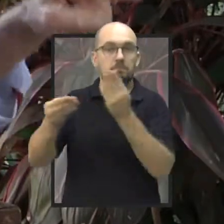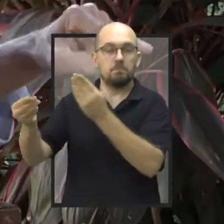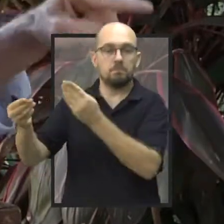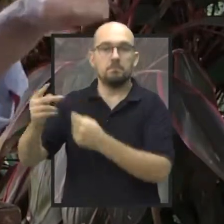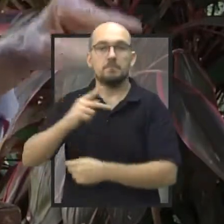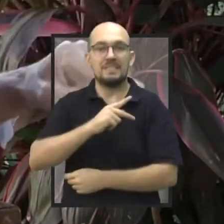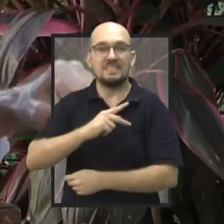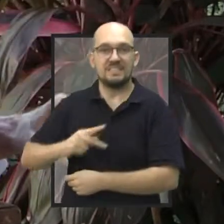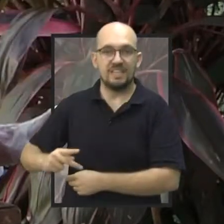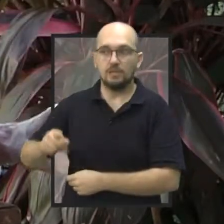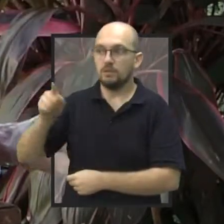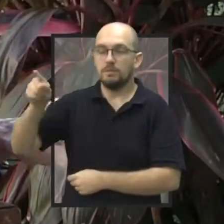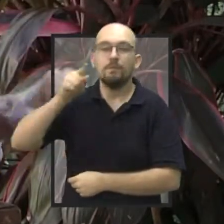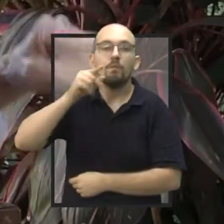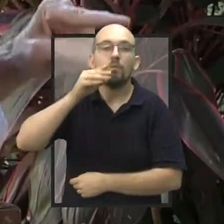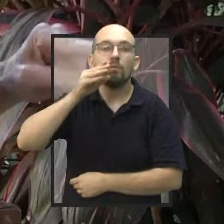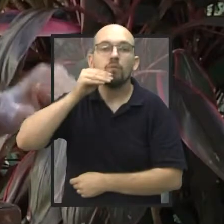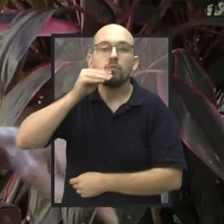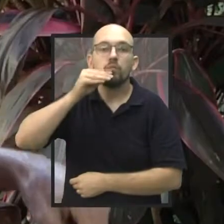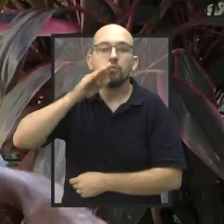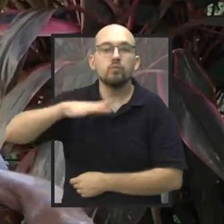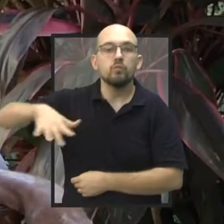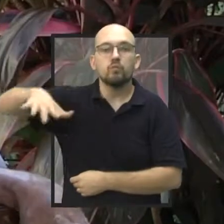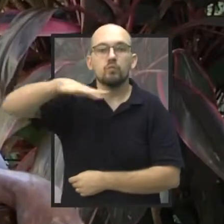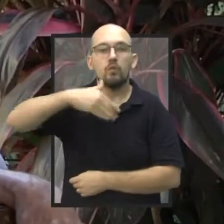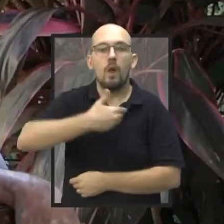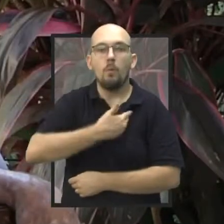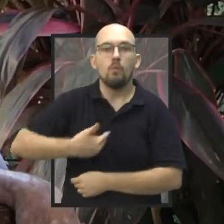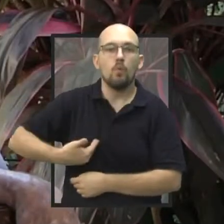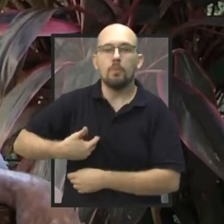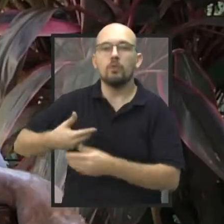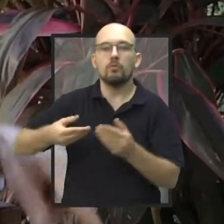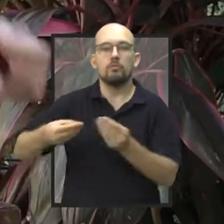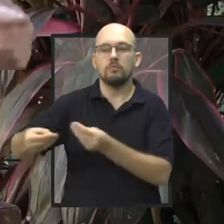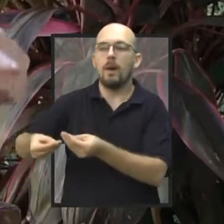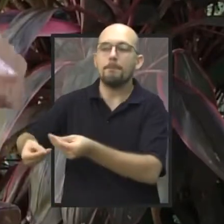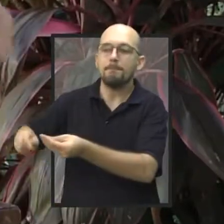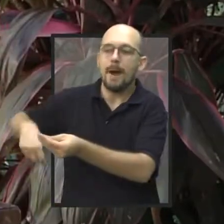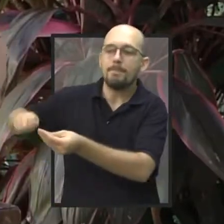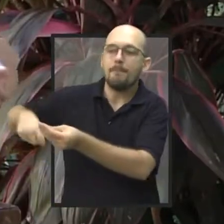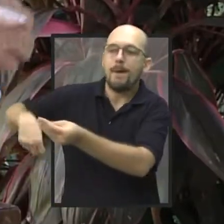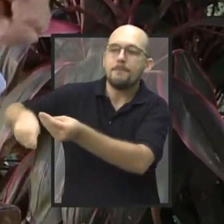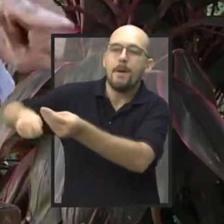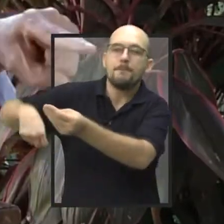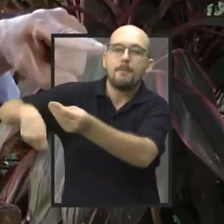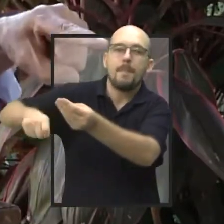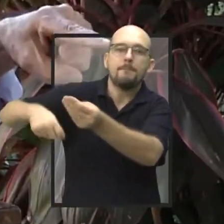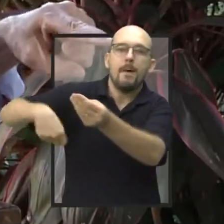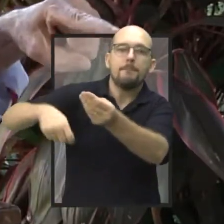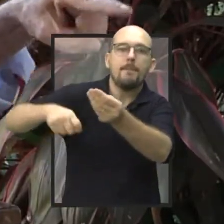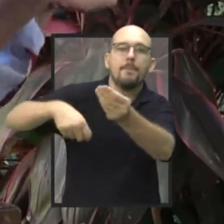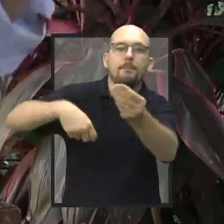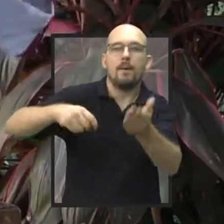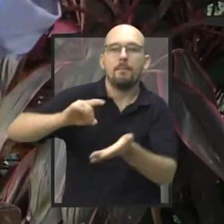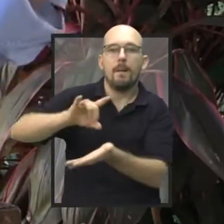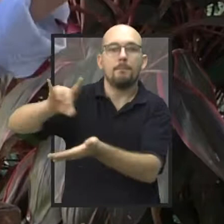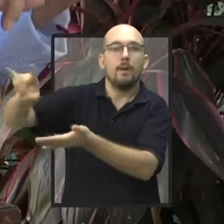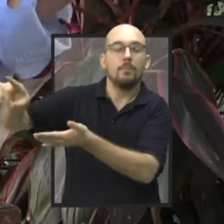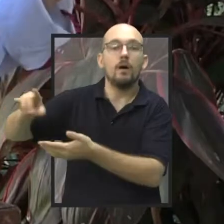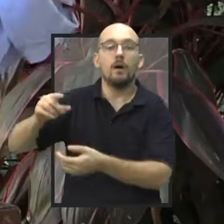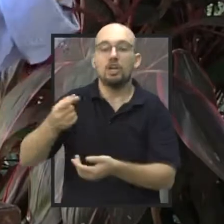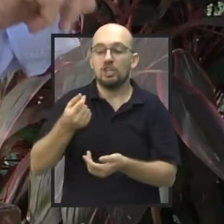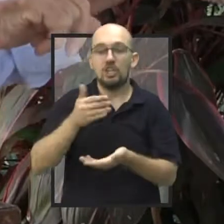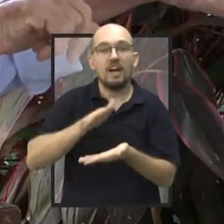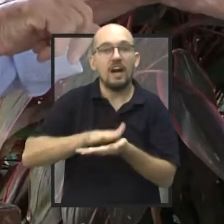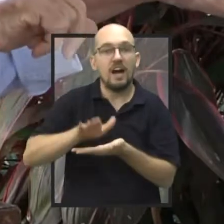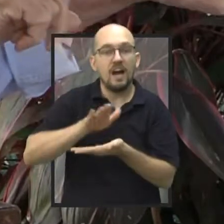de funcionários públicos para fazerem a coletação. E as despesas correrão à custa da